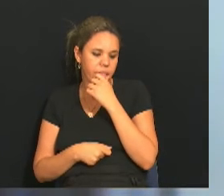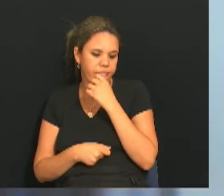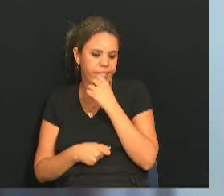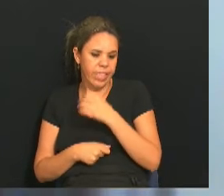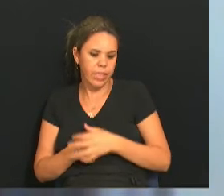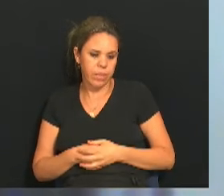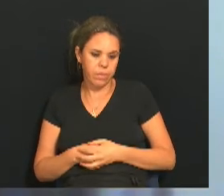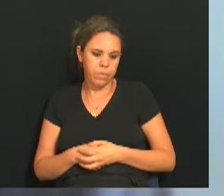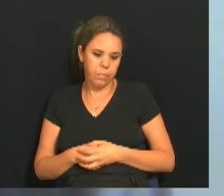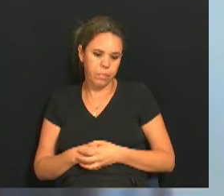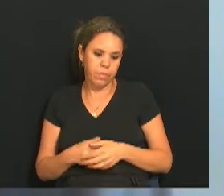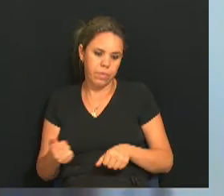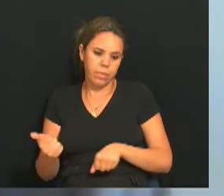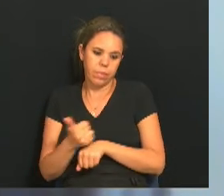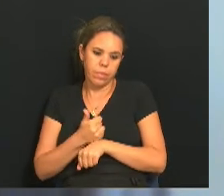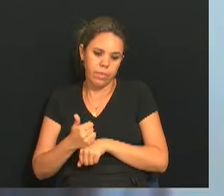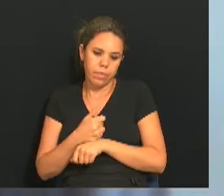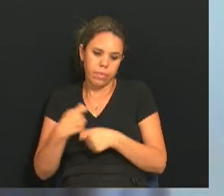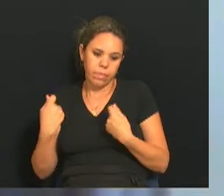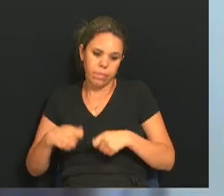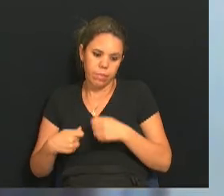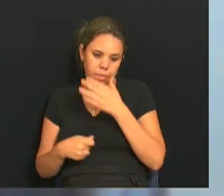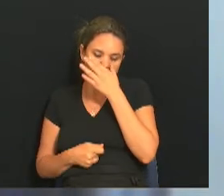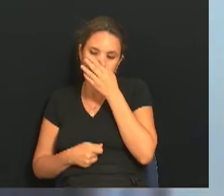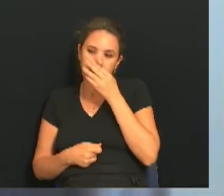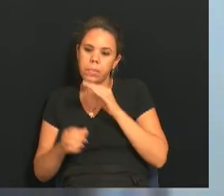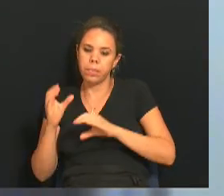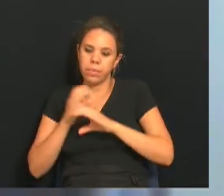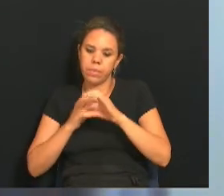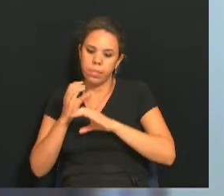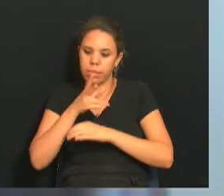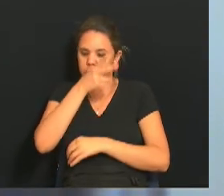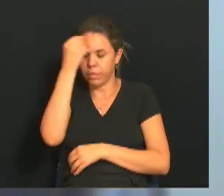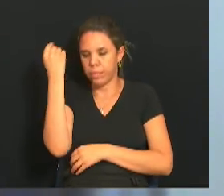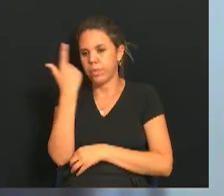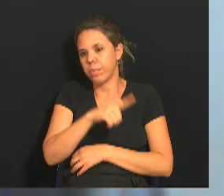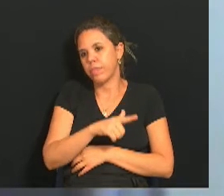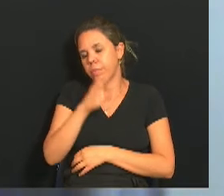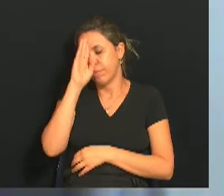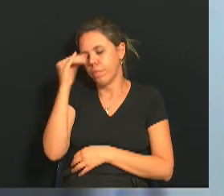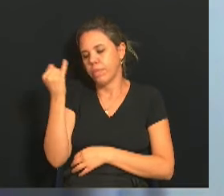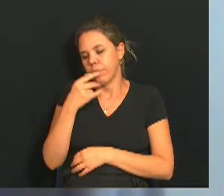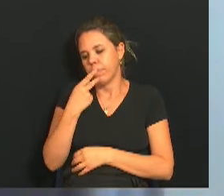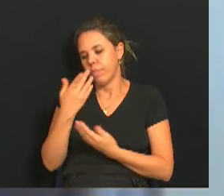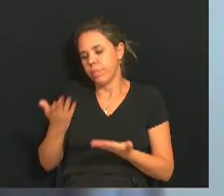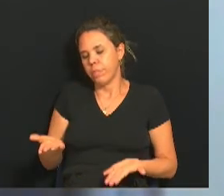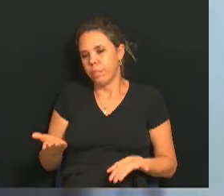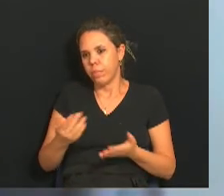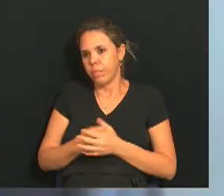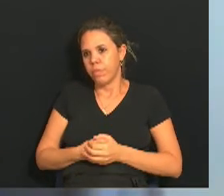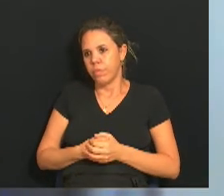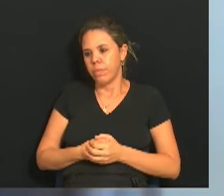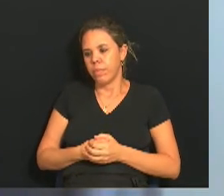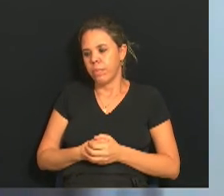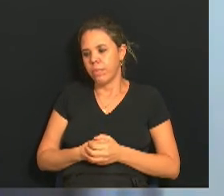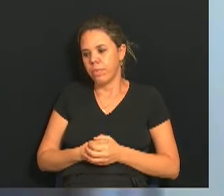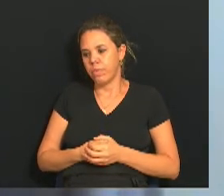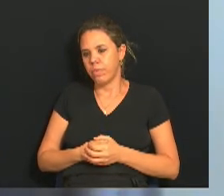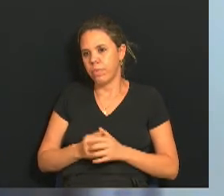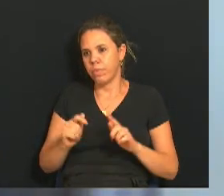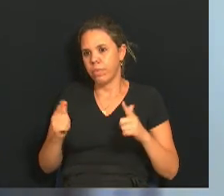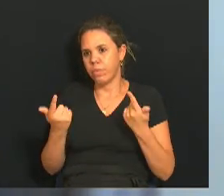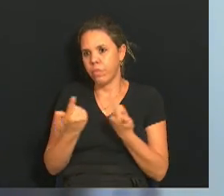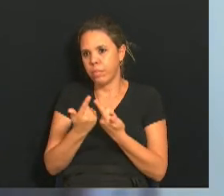que esses cargos precisam ser providos por concurso público, era a opção que a gente estava fazendo frente a essa possibilidade de eleição direta